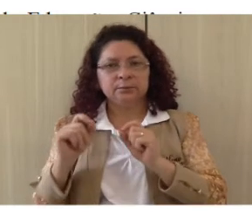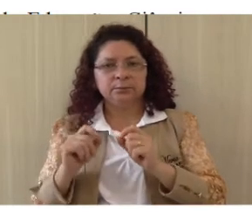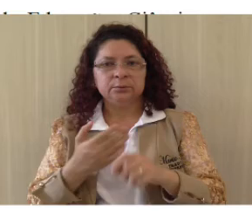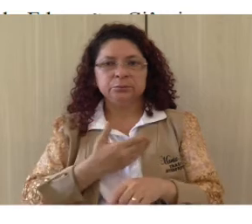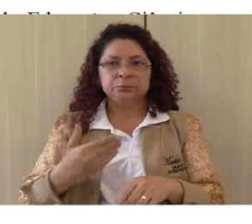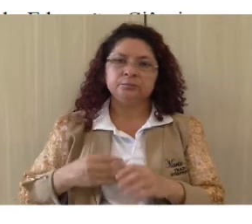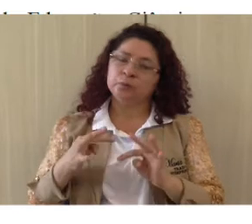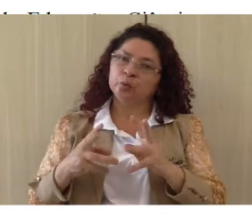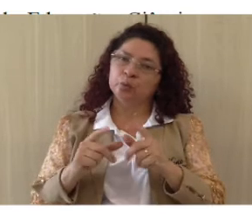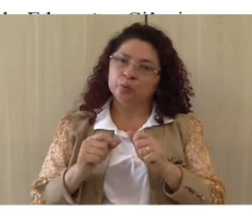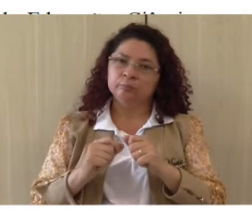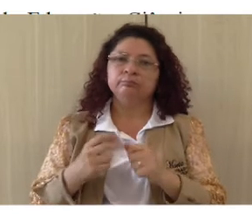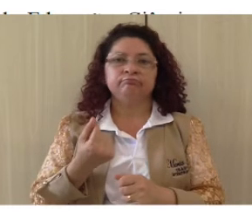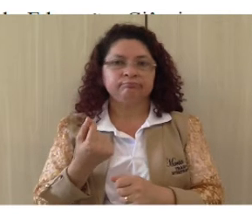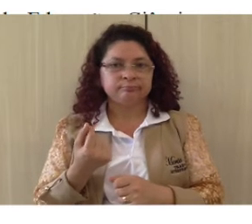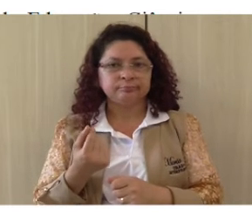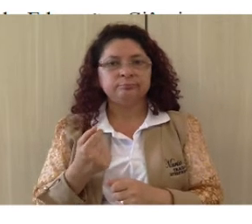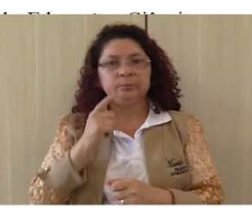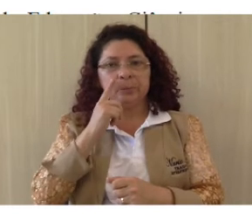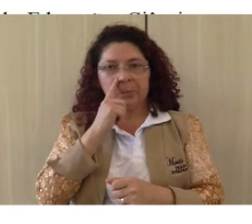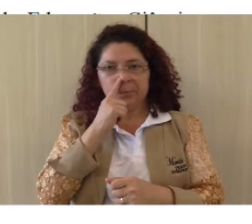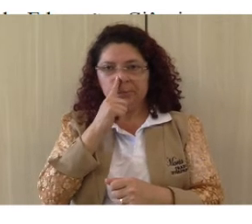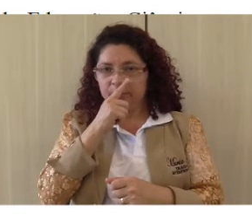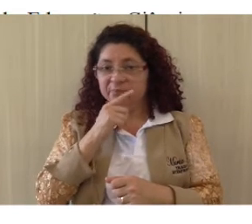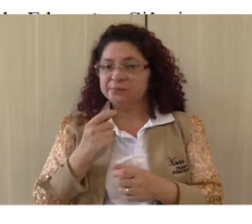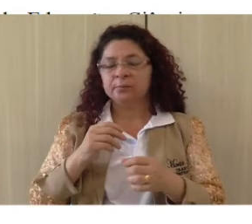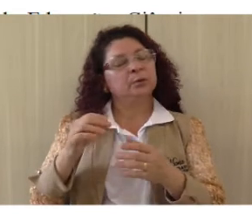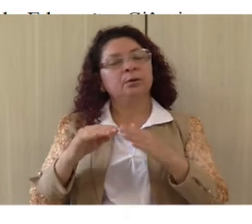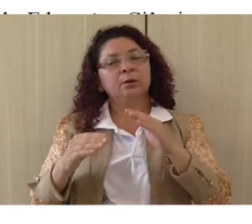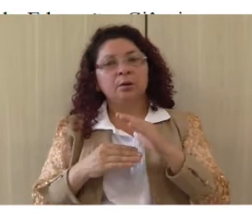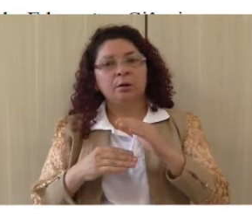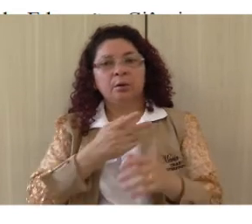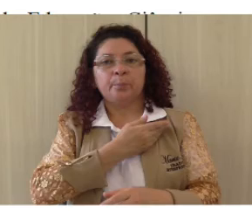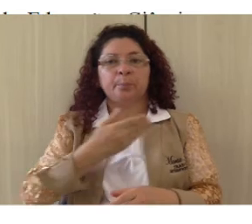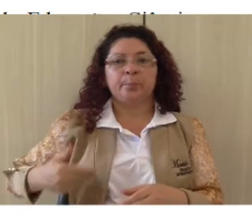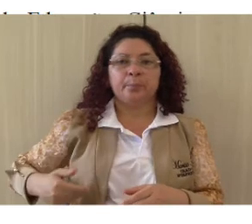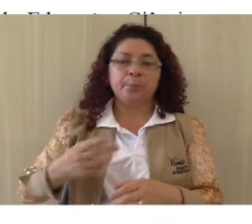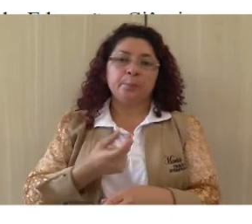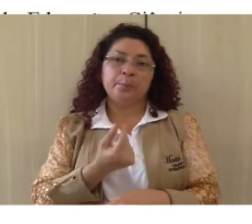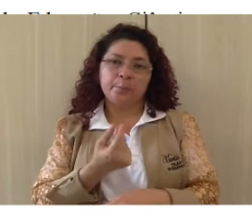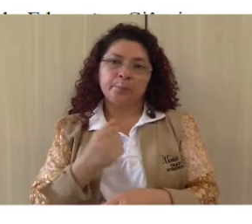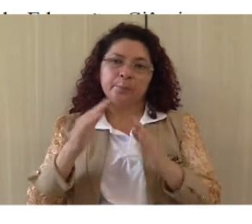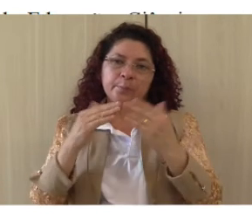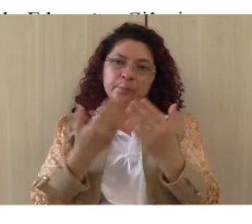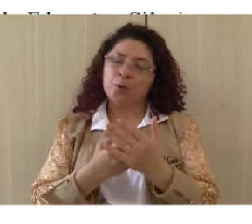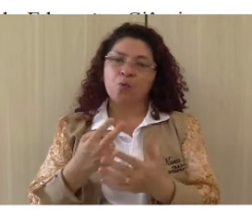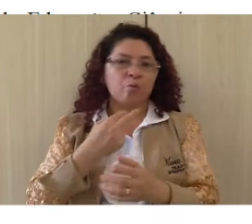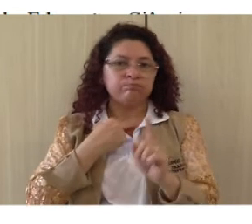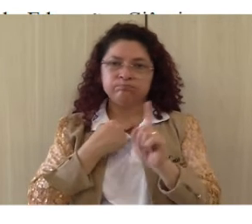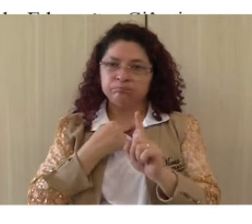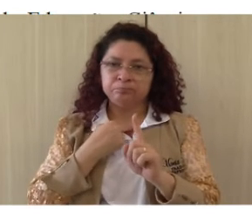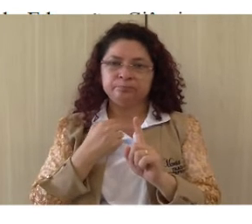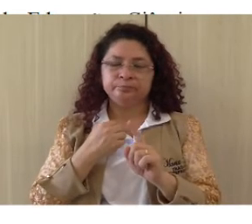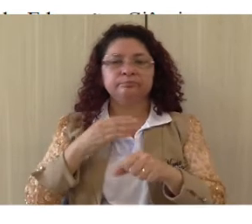ou integral, ou em regime de convênio, em estabelecimento particular de ensino, ou não